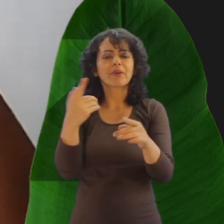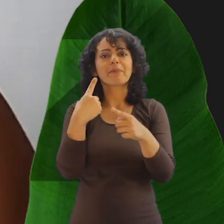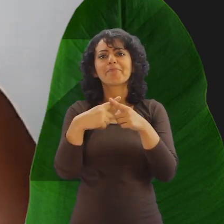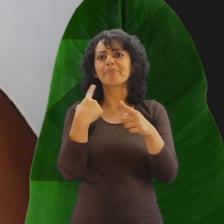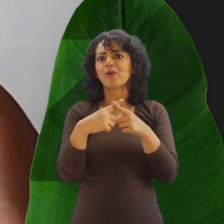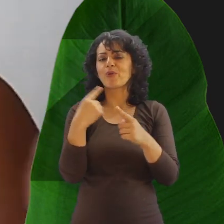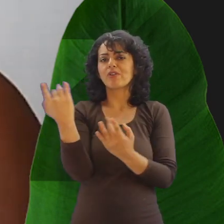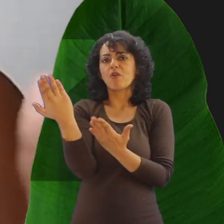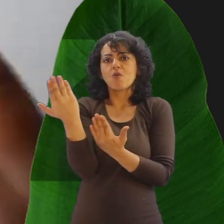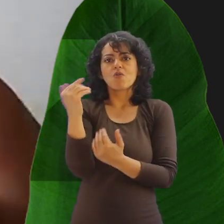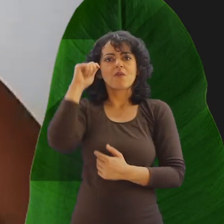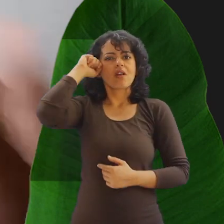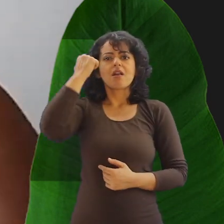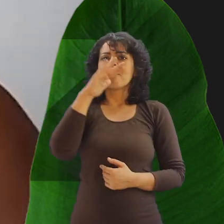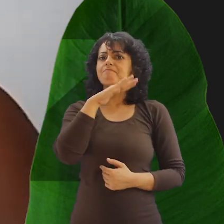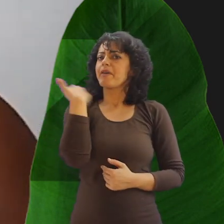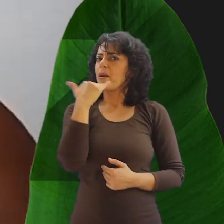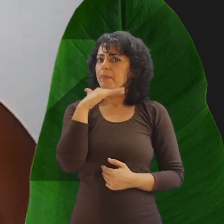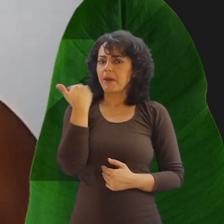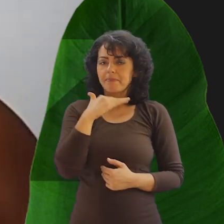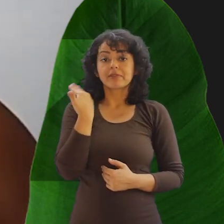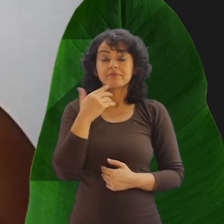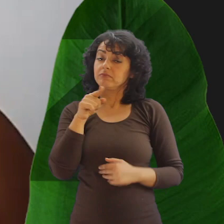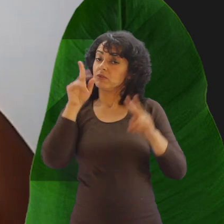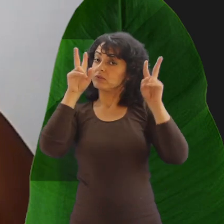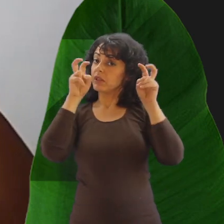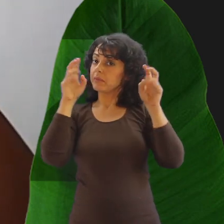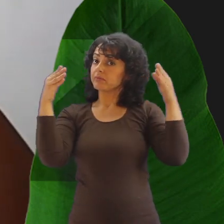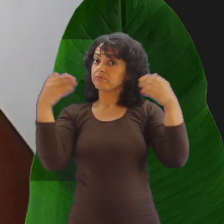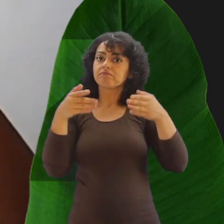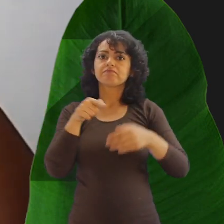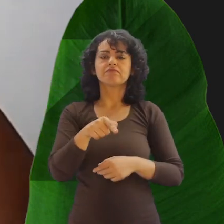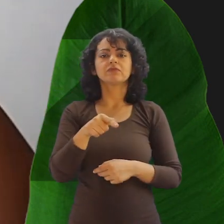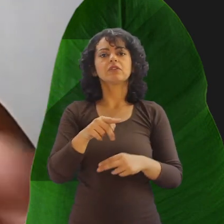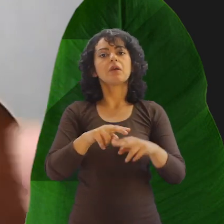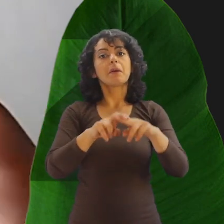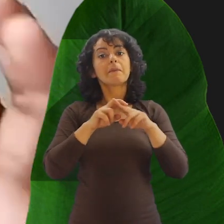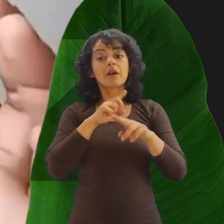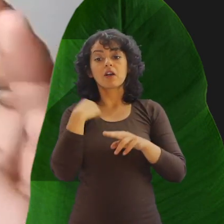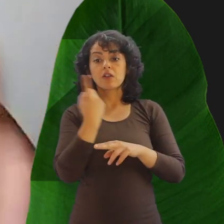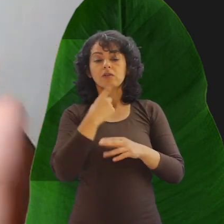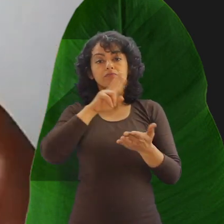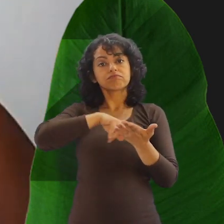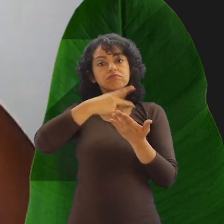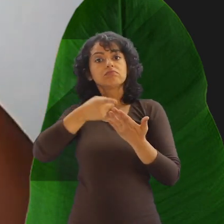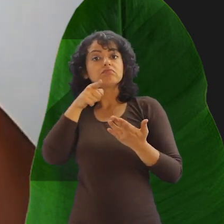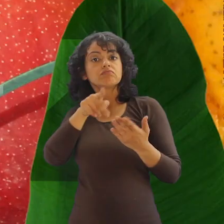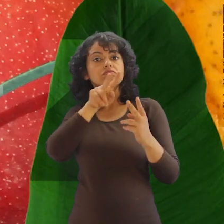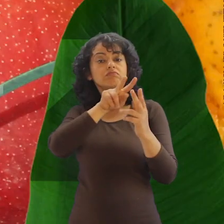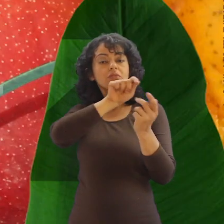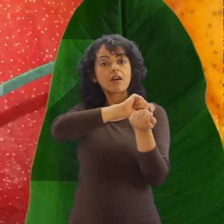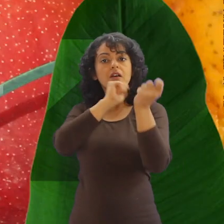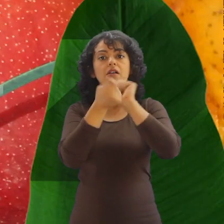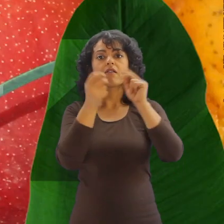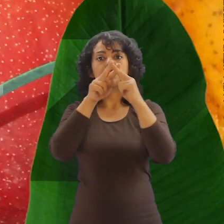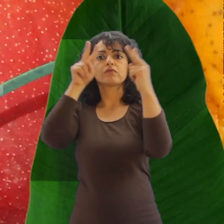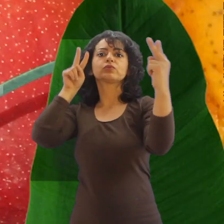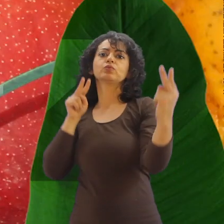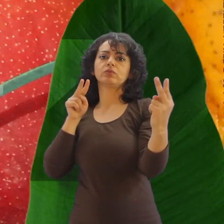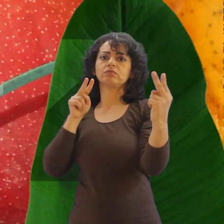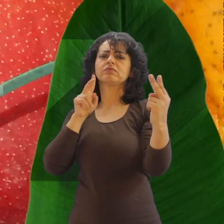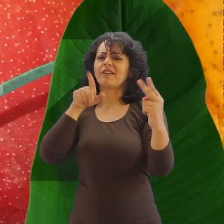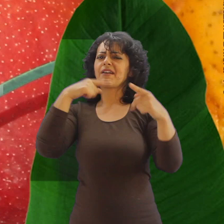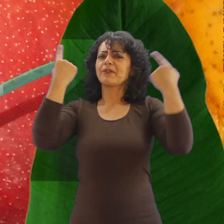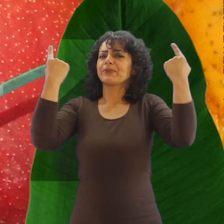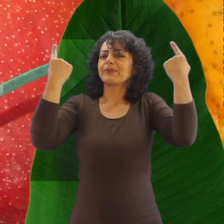essa mortandade da juventude negra, esse é o tema. E a gente trouxe isso para o sentido virtual. E foi um grande desafio,